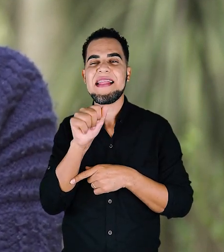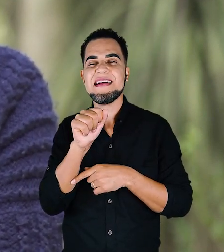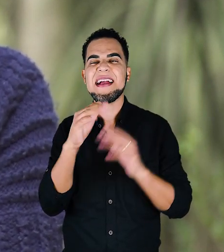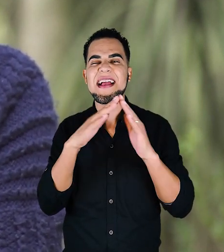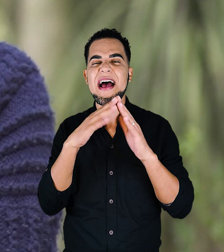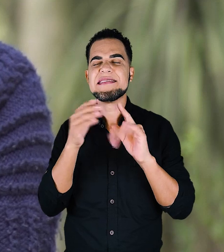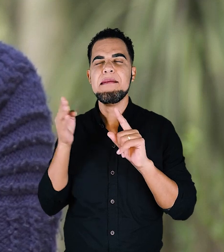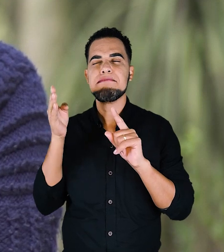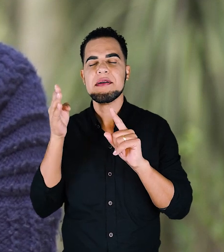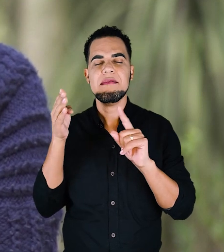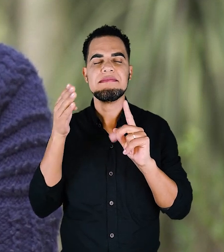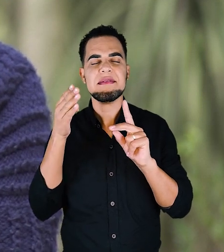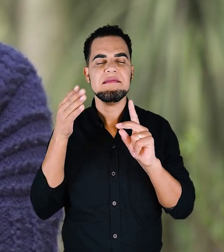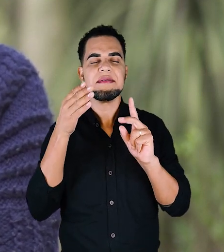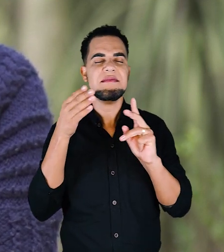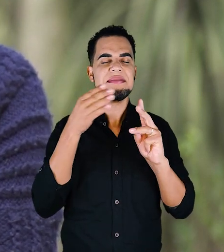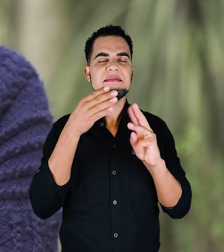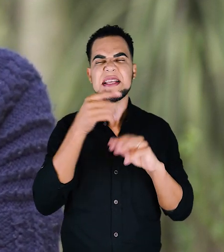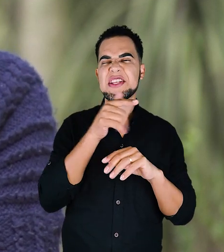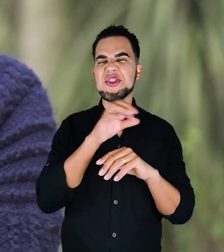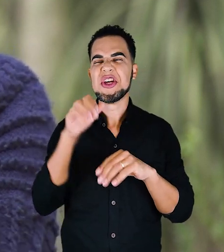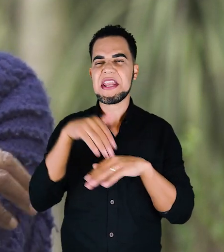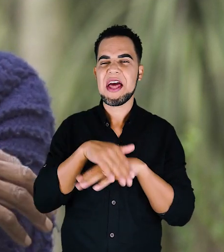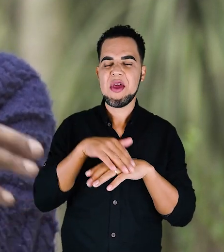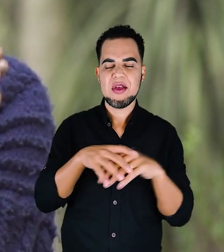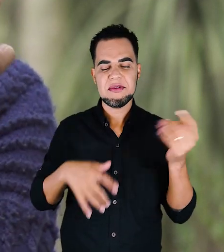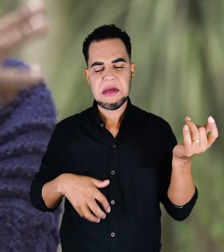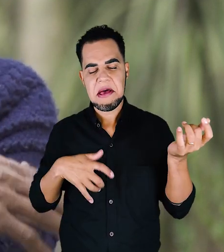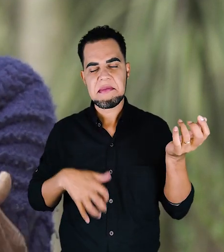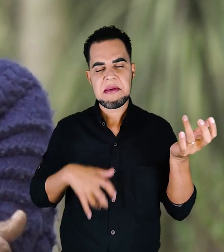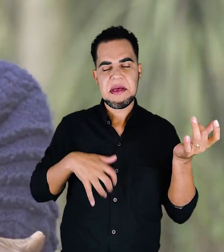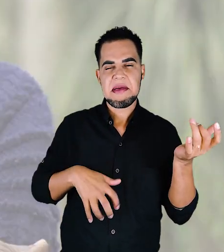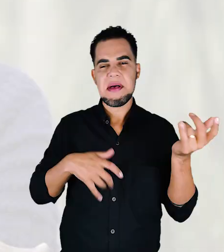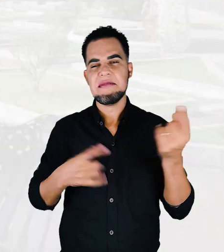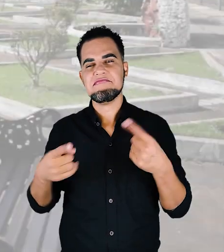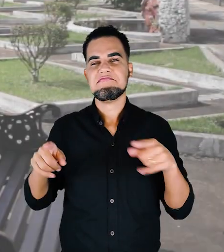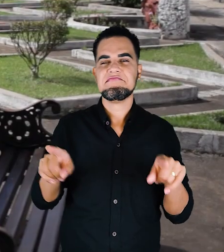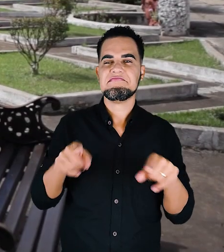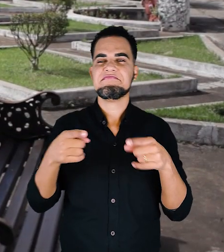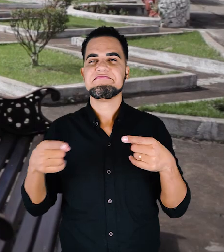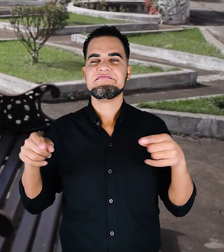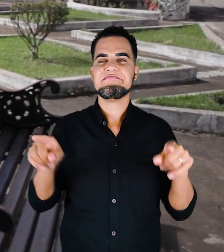E de casa, tinha até umas 7 horas da noite, com aquelas músicas aqui.